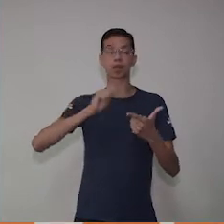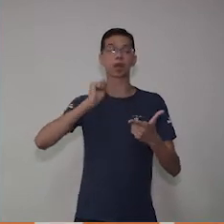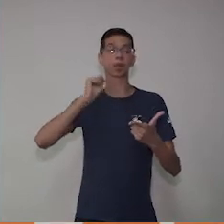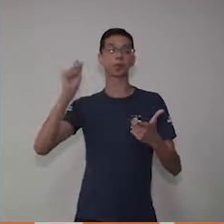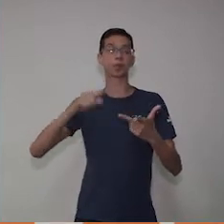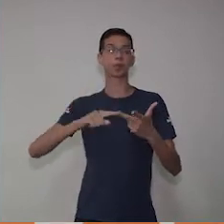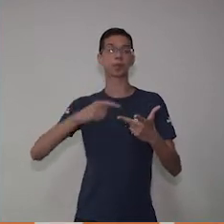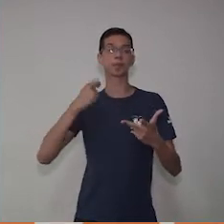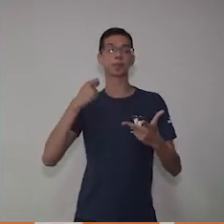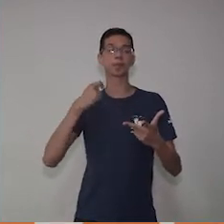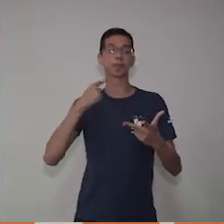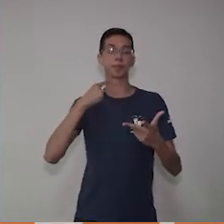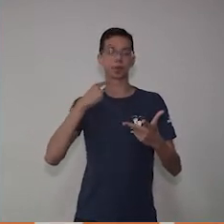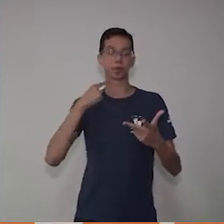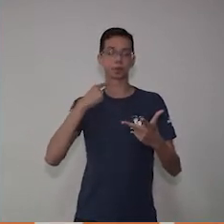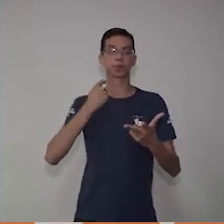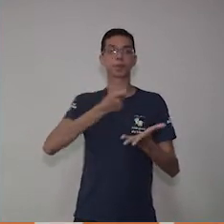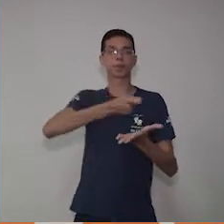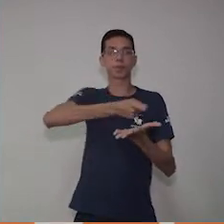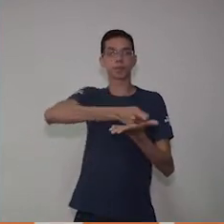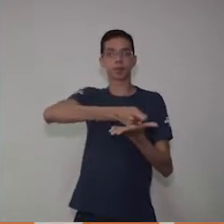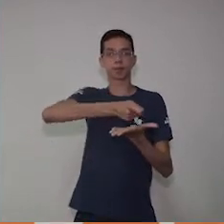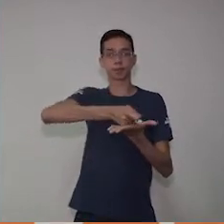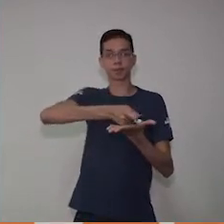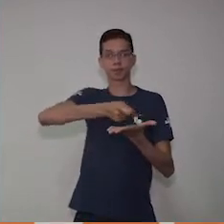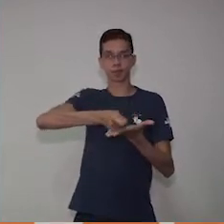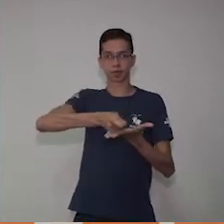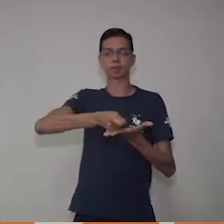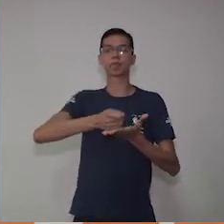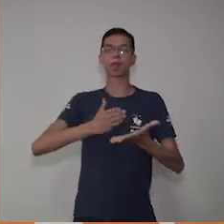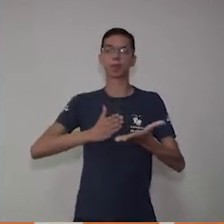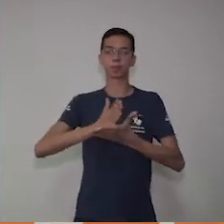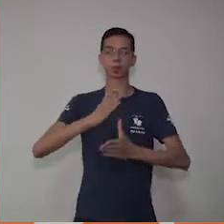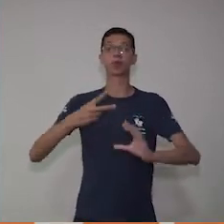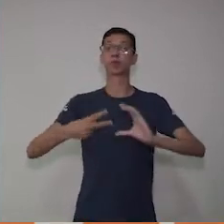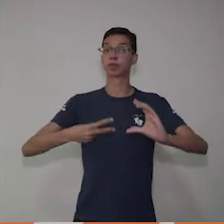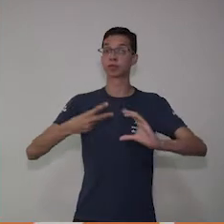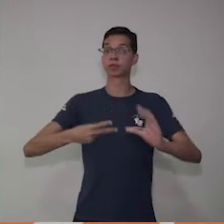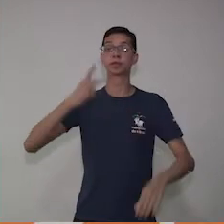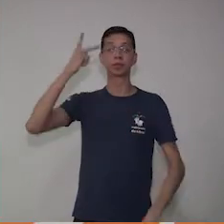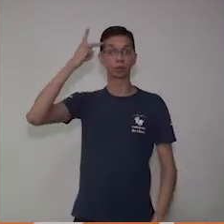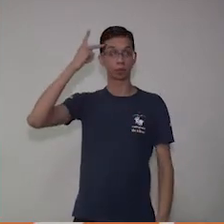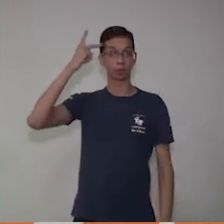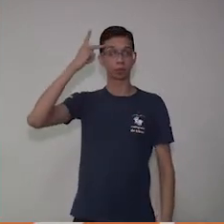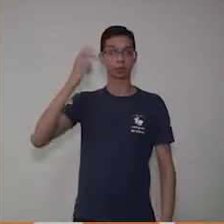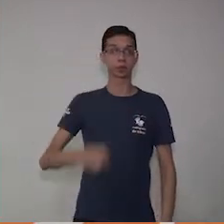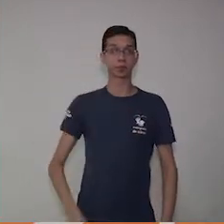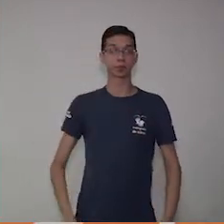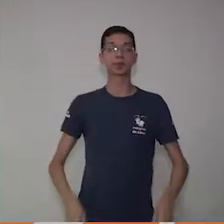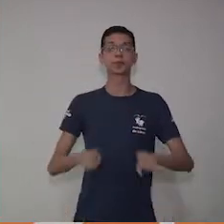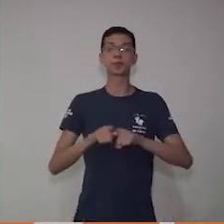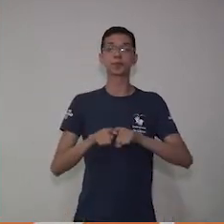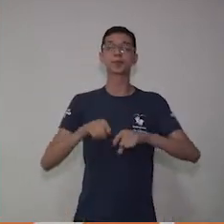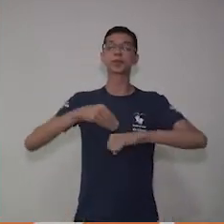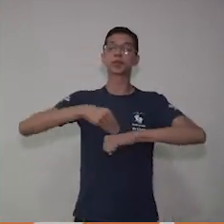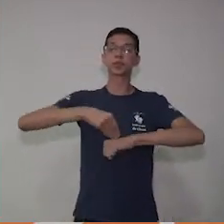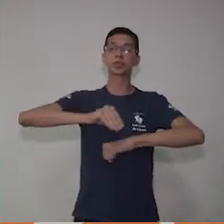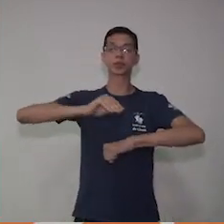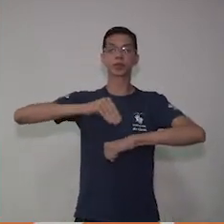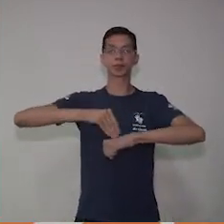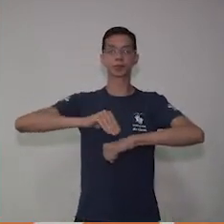dessas 3 parcelas aprovadas pela Câmara de São Paulo. A Câmara, inclusive, sugeriu, e num acordo que